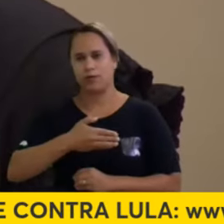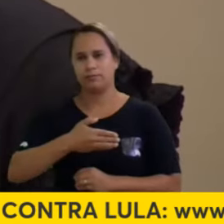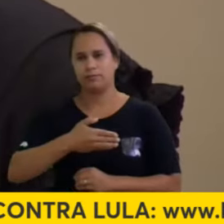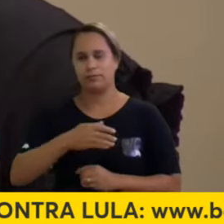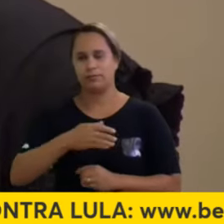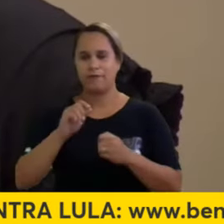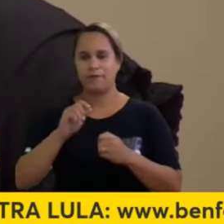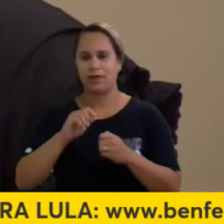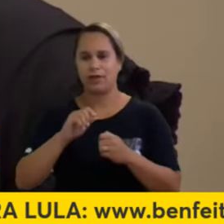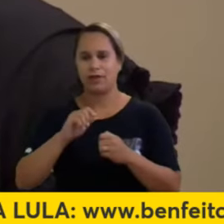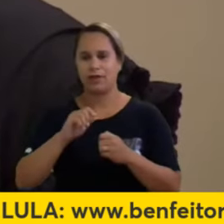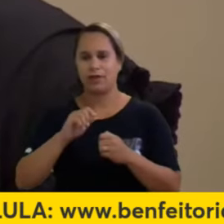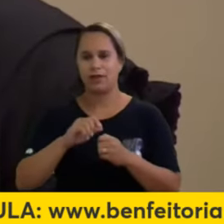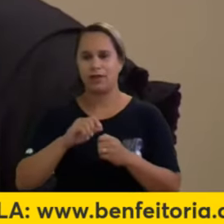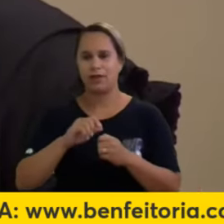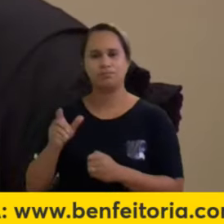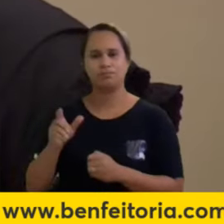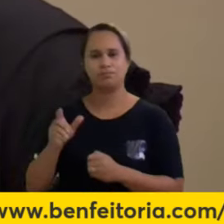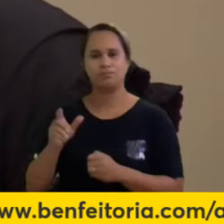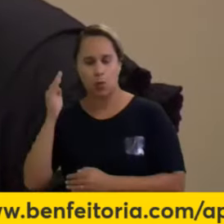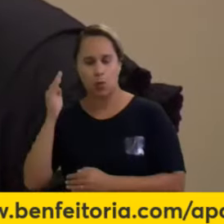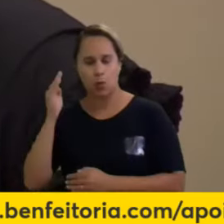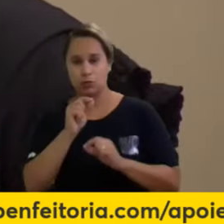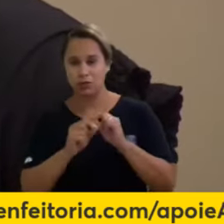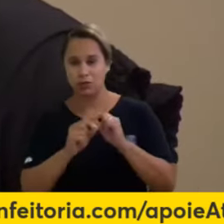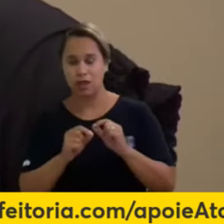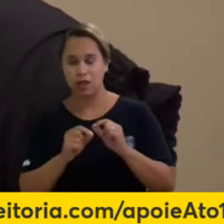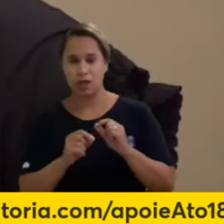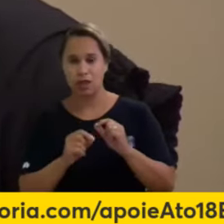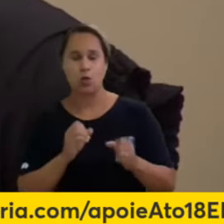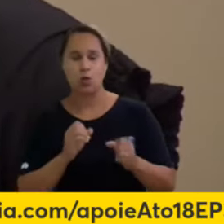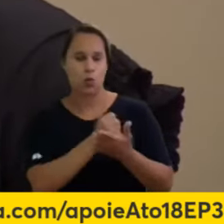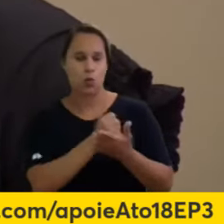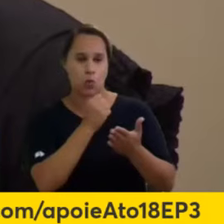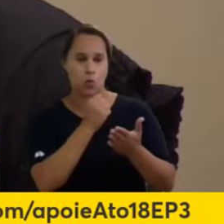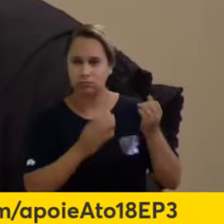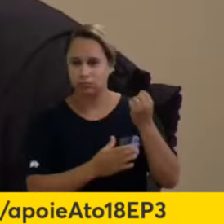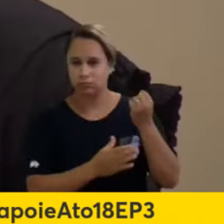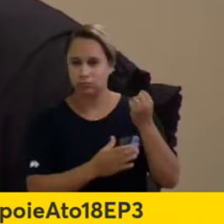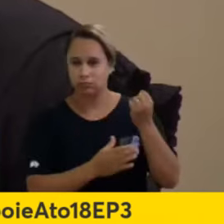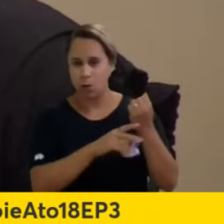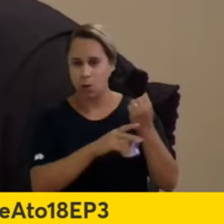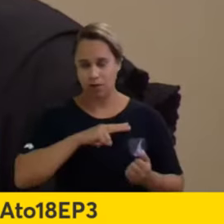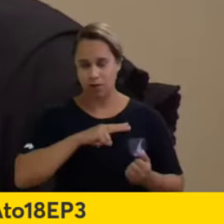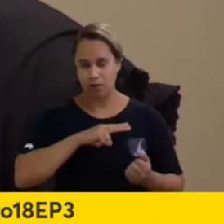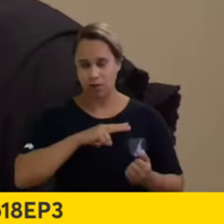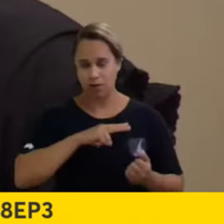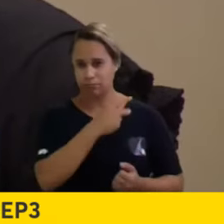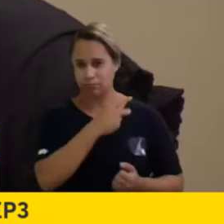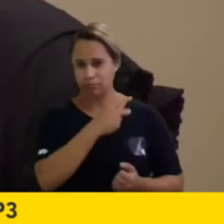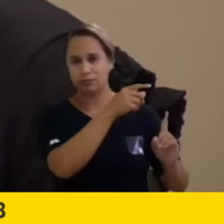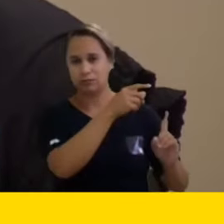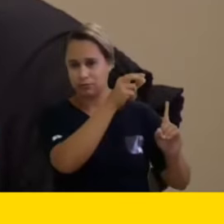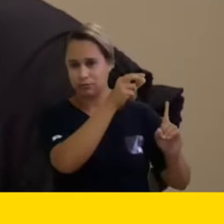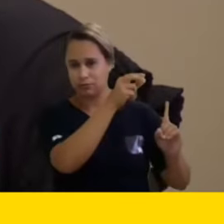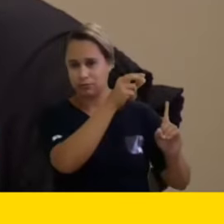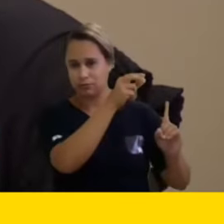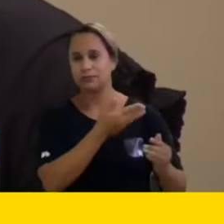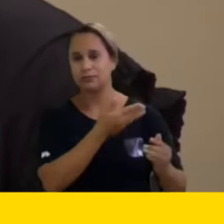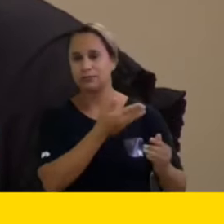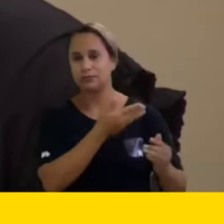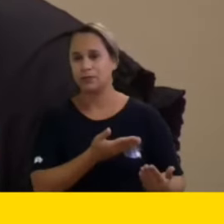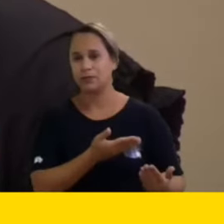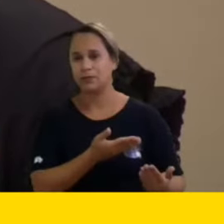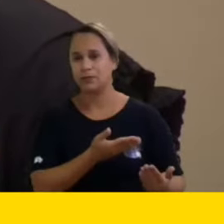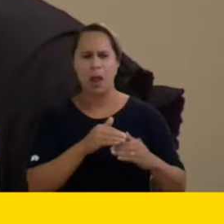autores de que a contratação de segurança pessoal para o uso do investigado Sergio moro tenha nem que de forma subliminar proporcionado aumento de prestígio